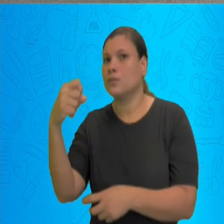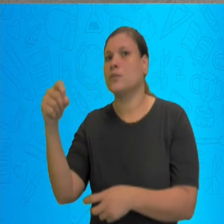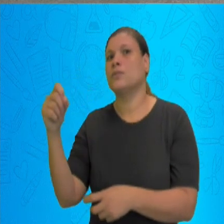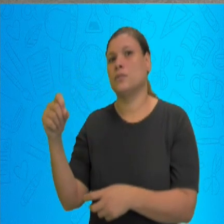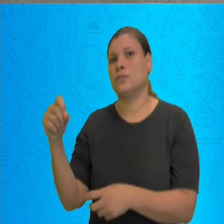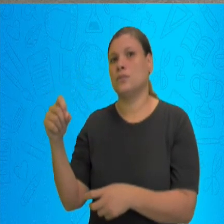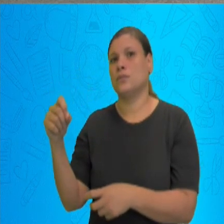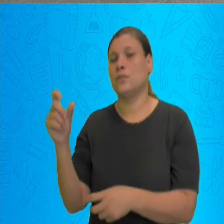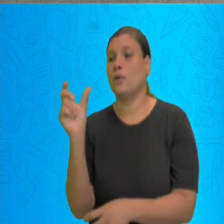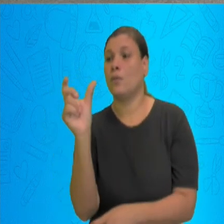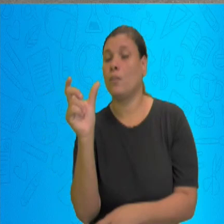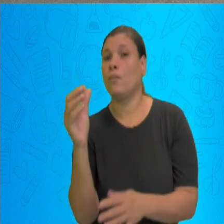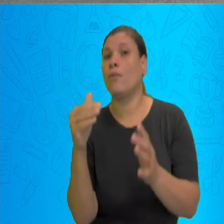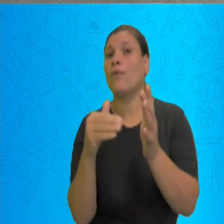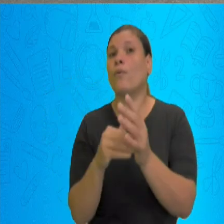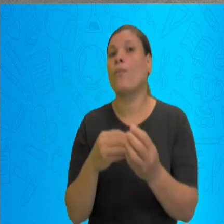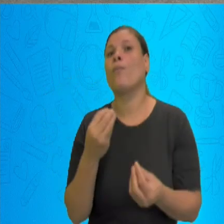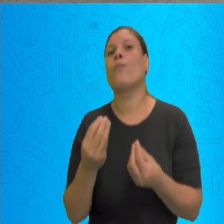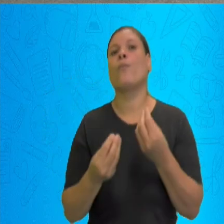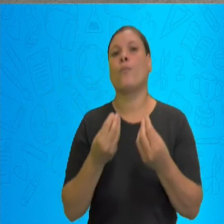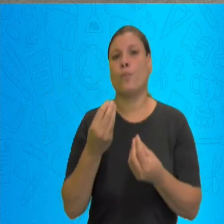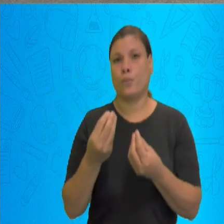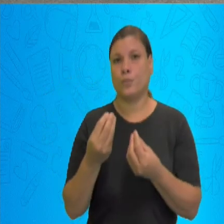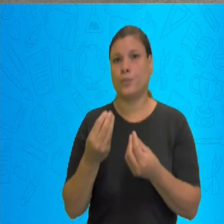terminações em ria.